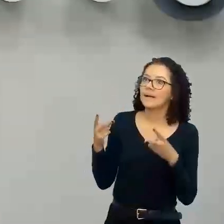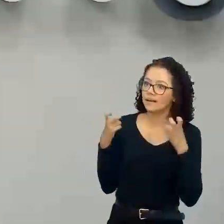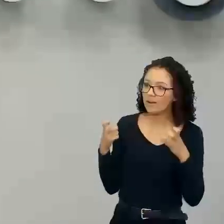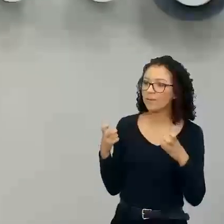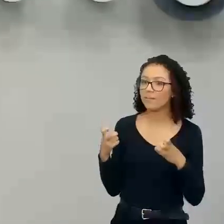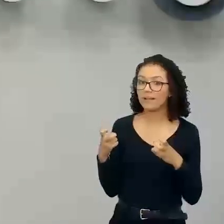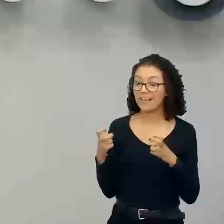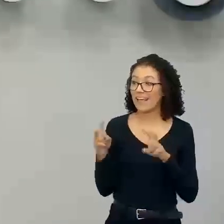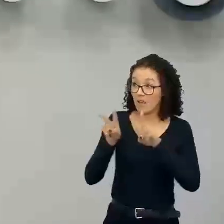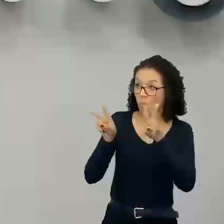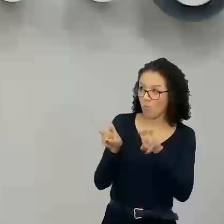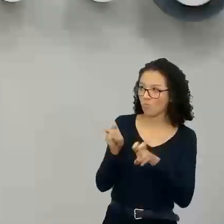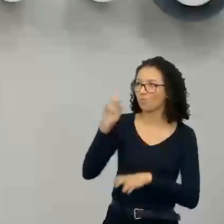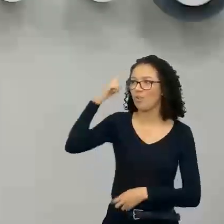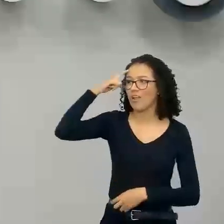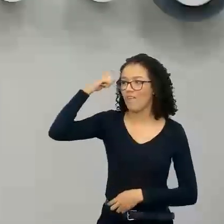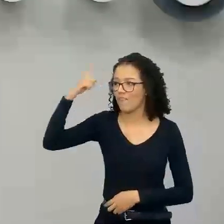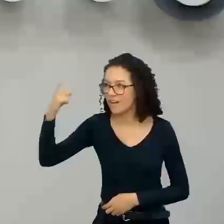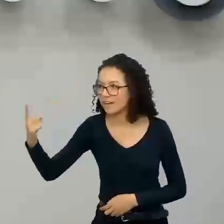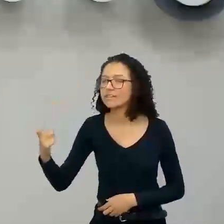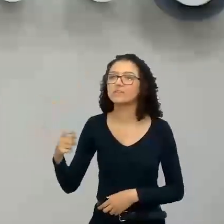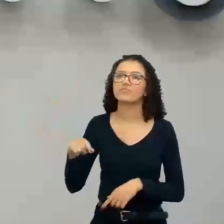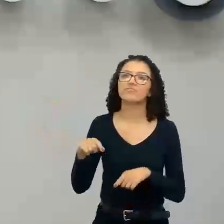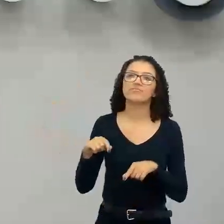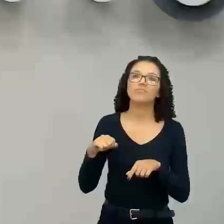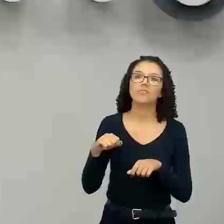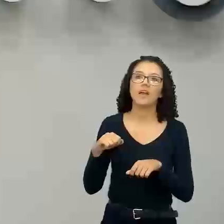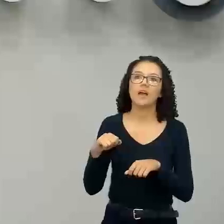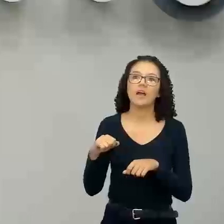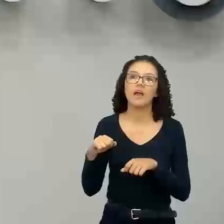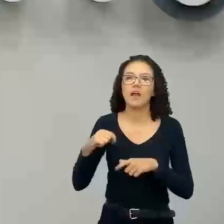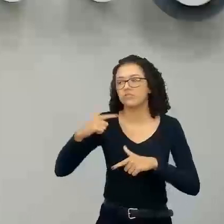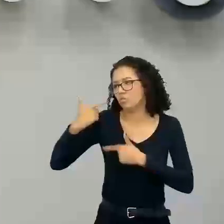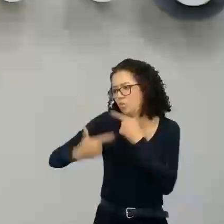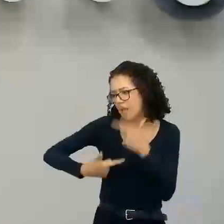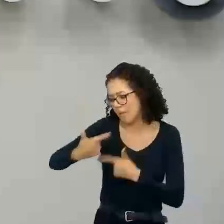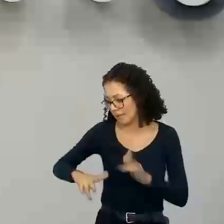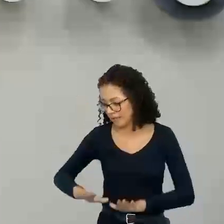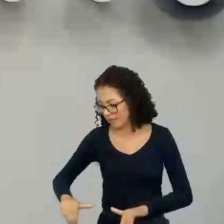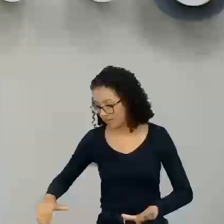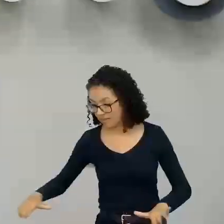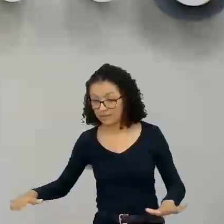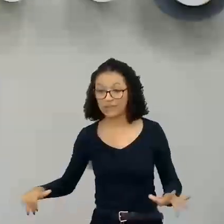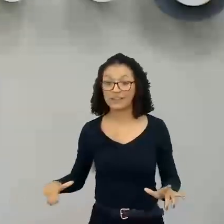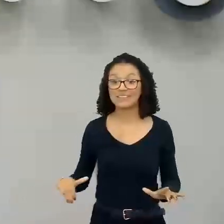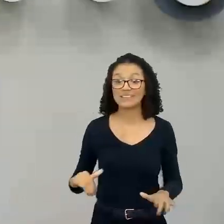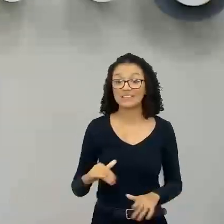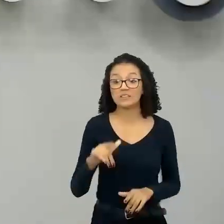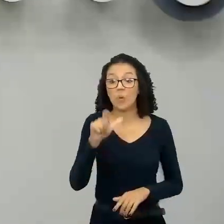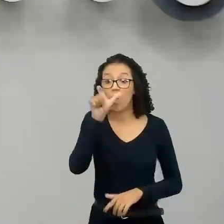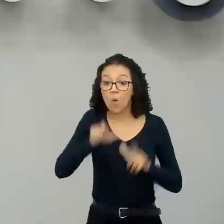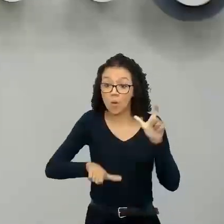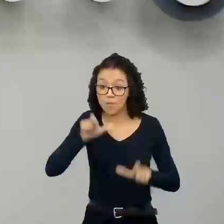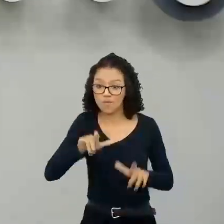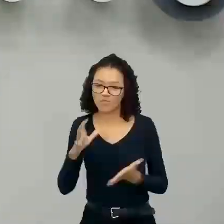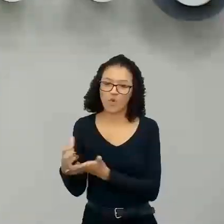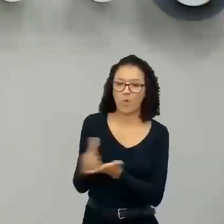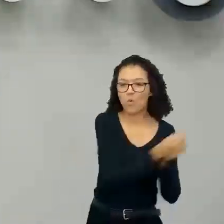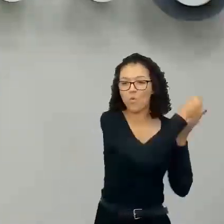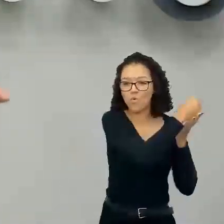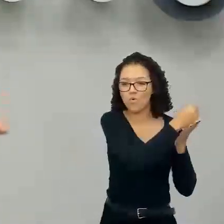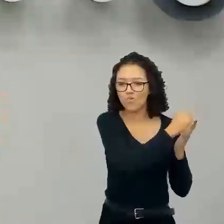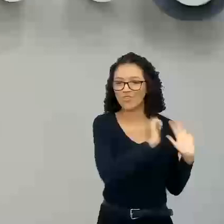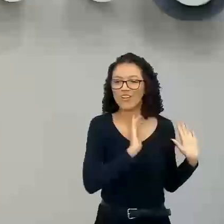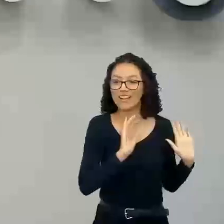desse mesmo violência infantil. Tem exploração do trabalho, tráfico de pessoas, exploração sexual. Então, todas